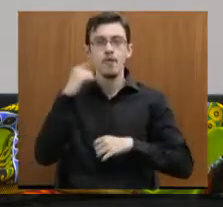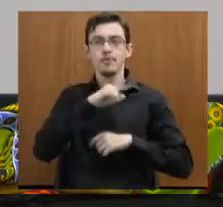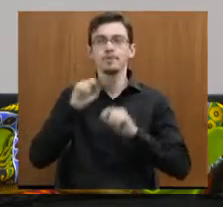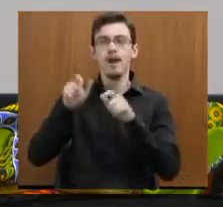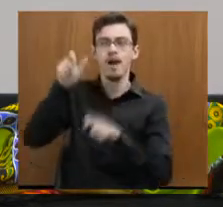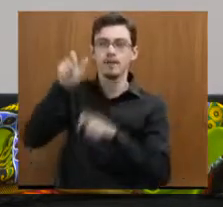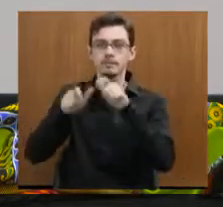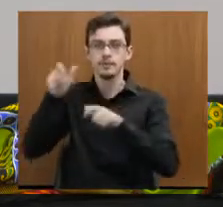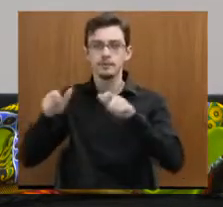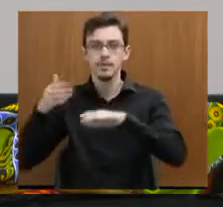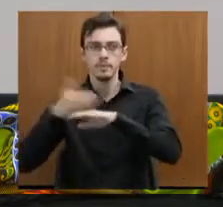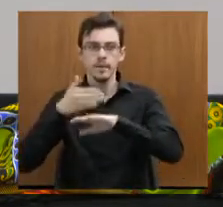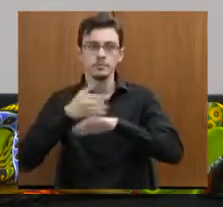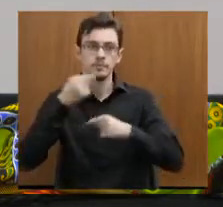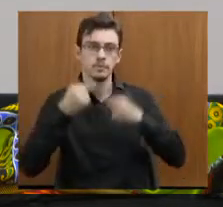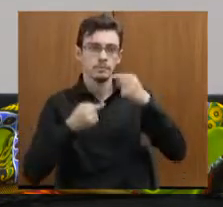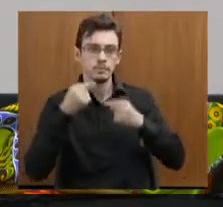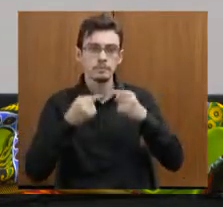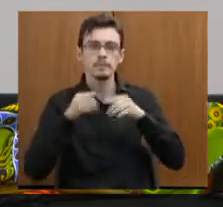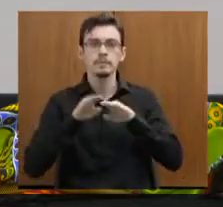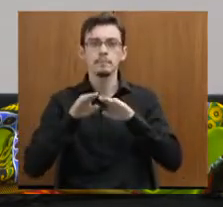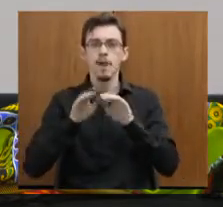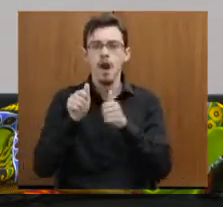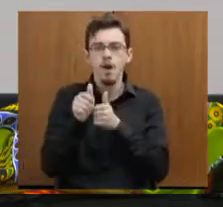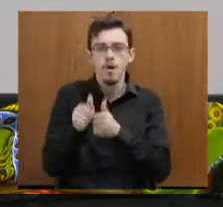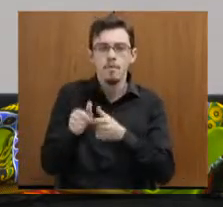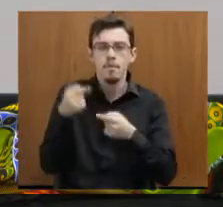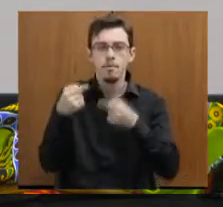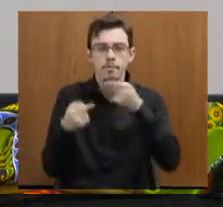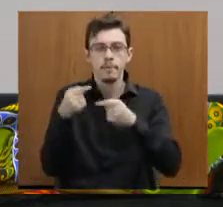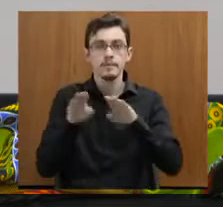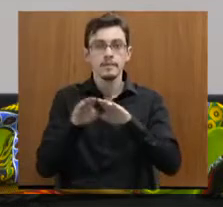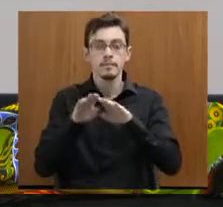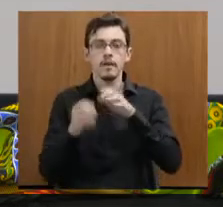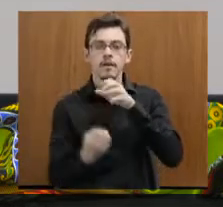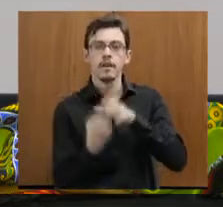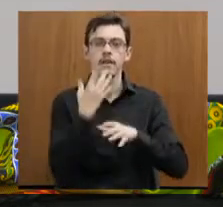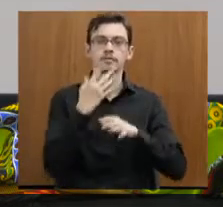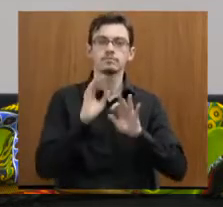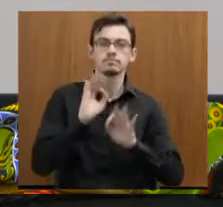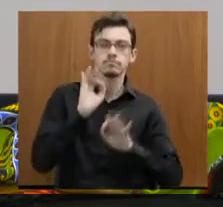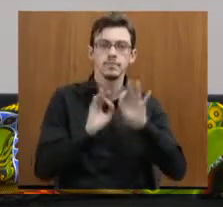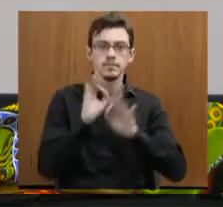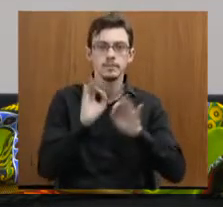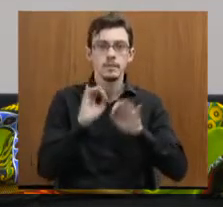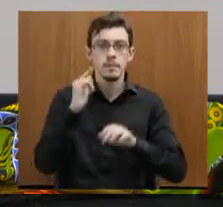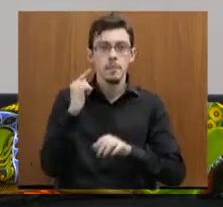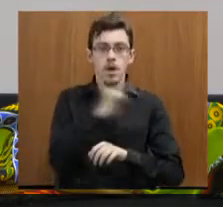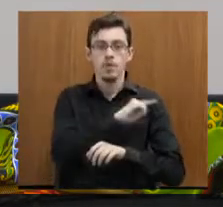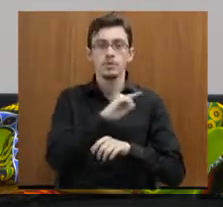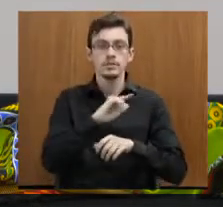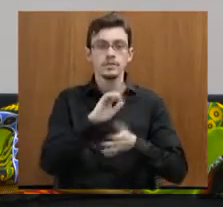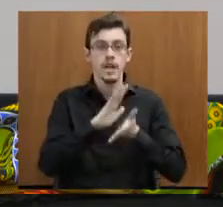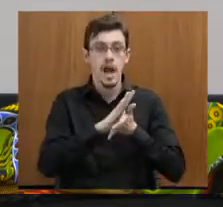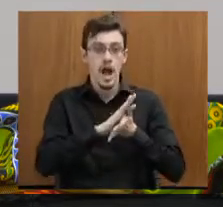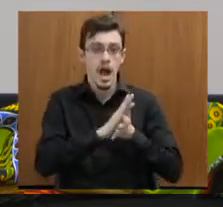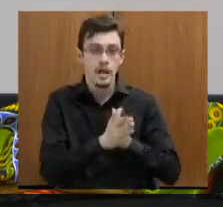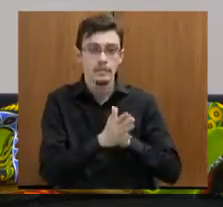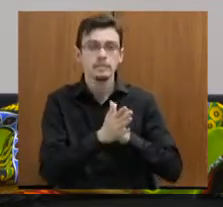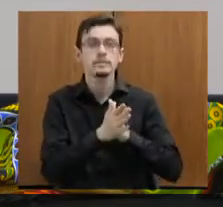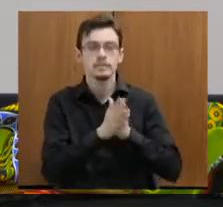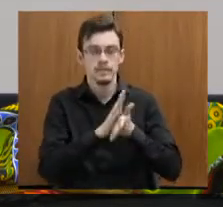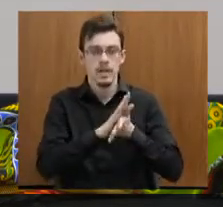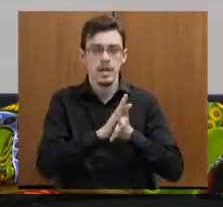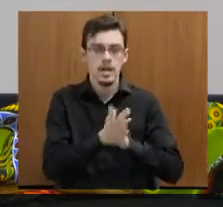participação monitoramento das políticas implementação de instrumentos de enfrentamento ao racismo institucional